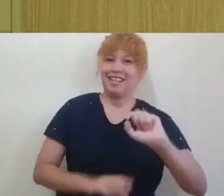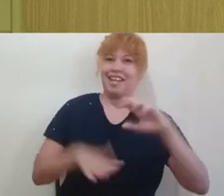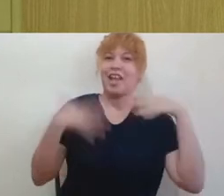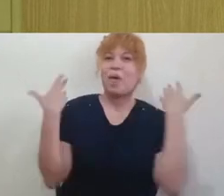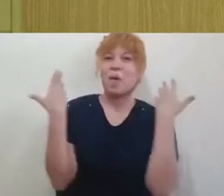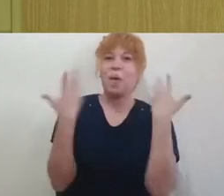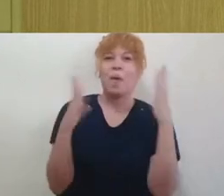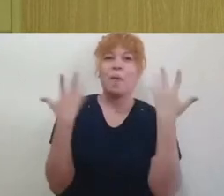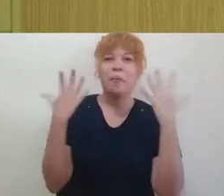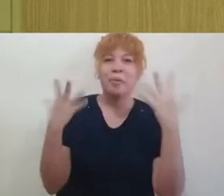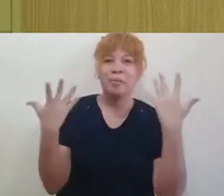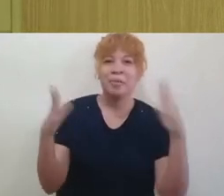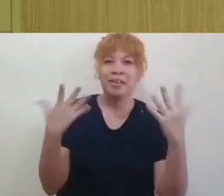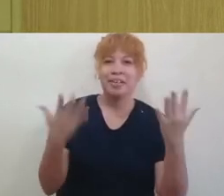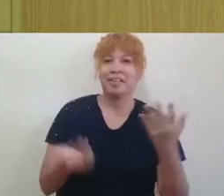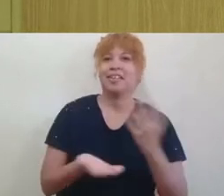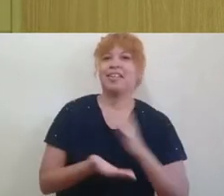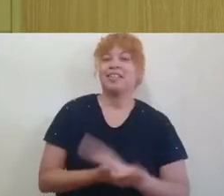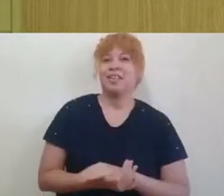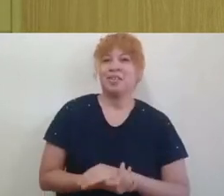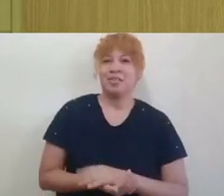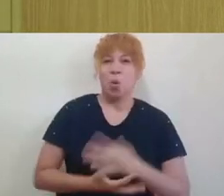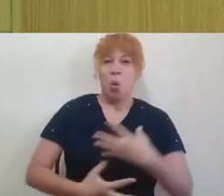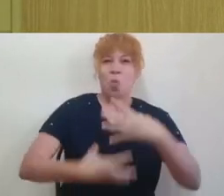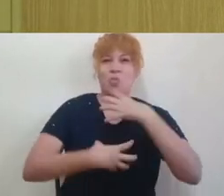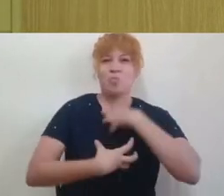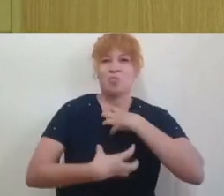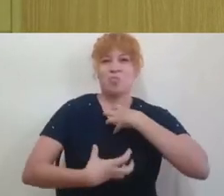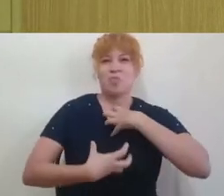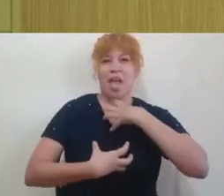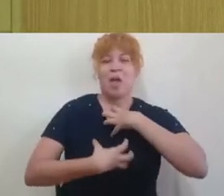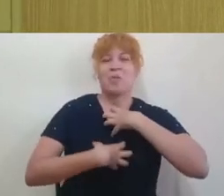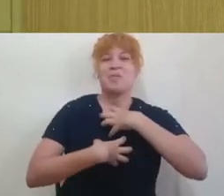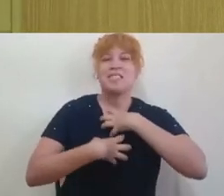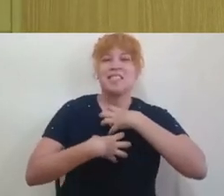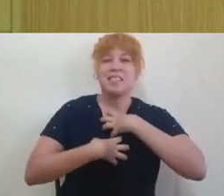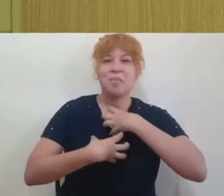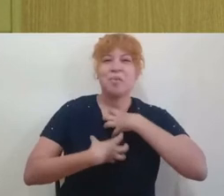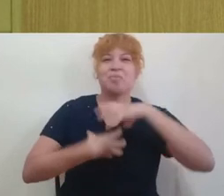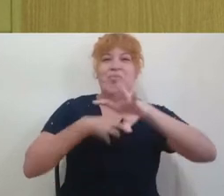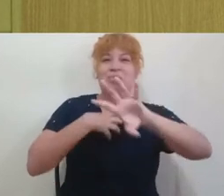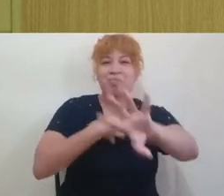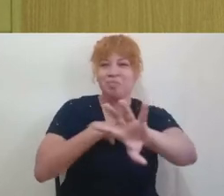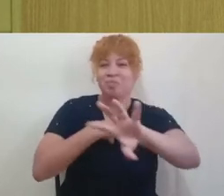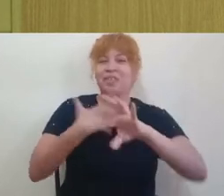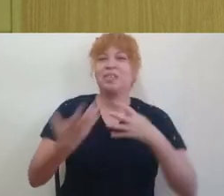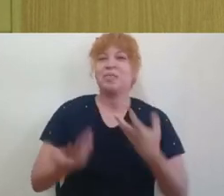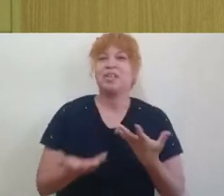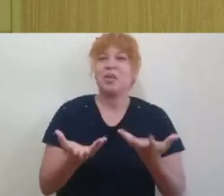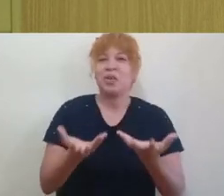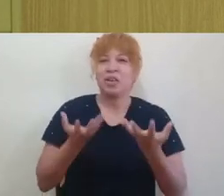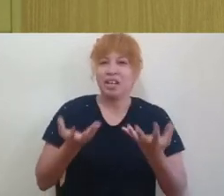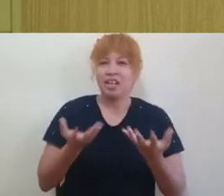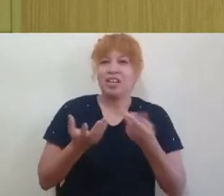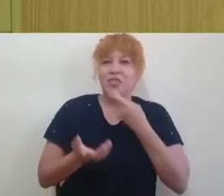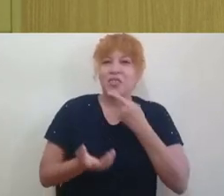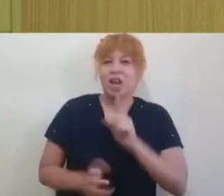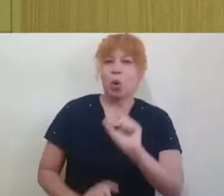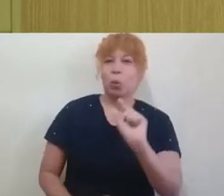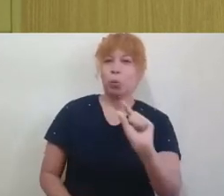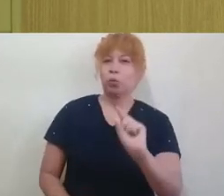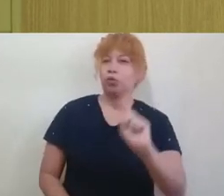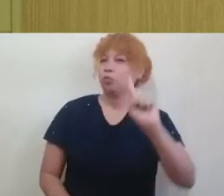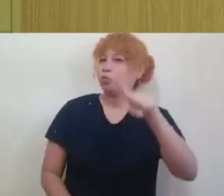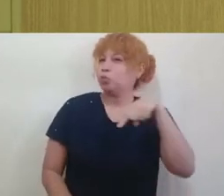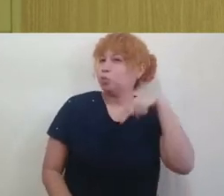da nossa escola de engenharia, da formação que vocês tiveram, forte treinamento técnico, científico